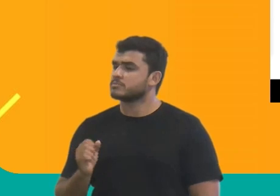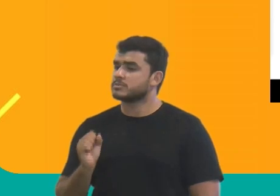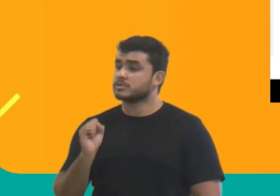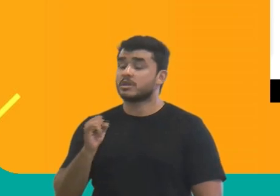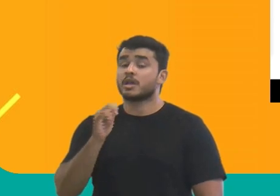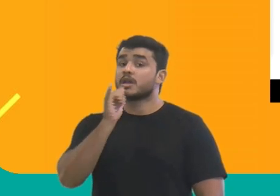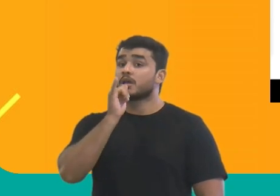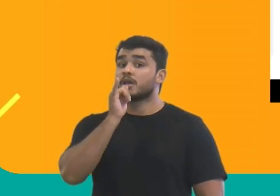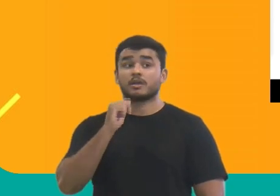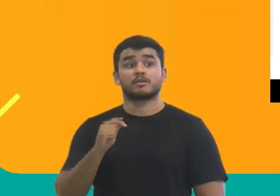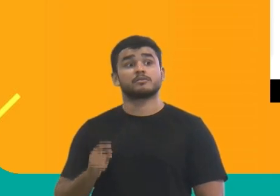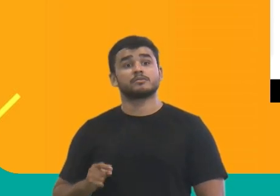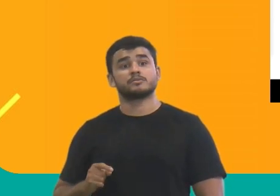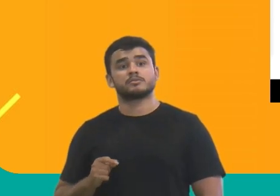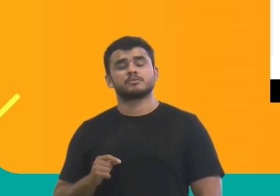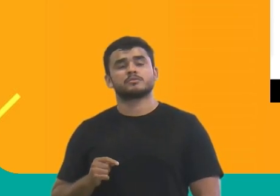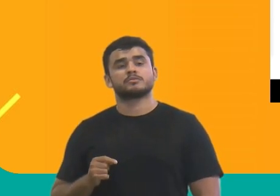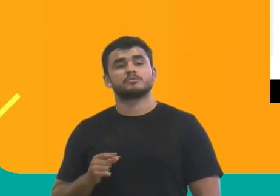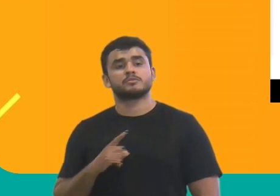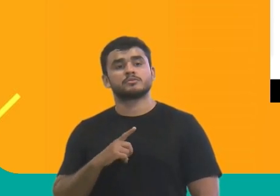conseguisse, por deslocamento de equilíbrio,